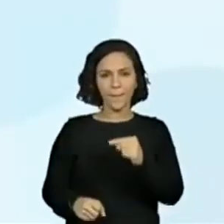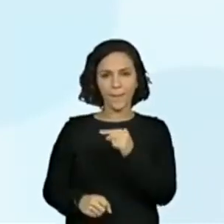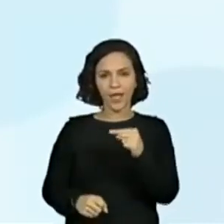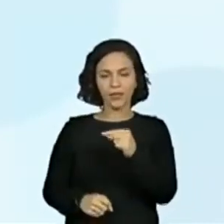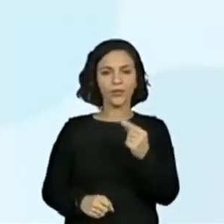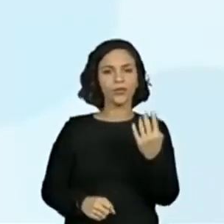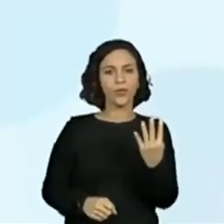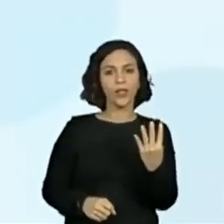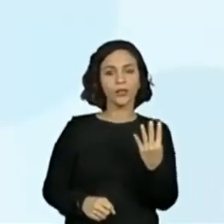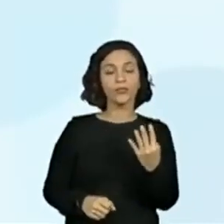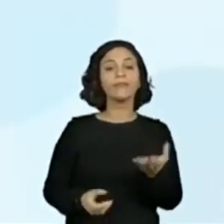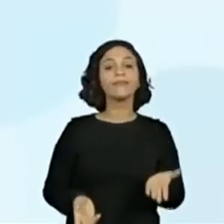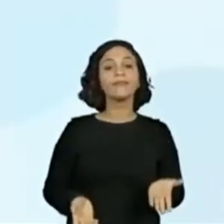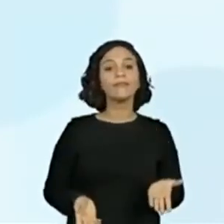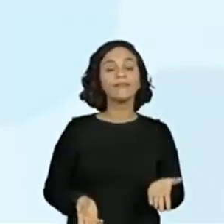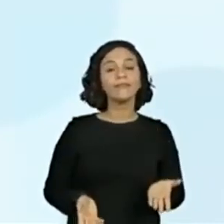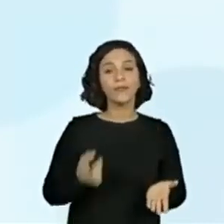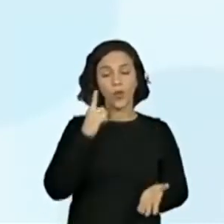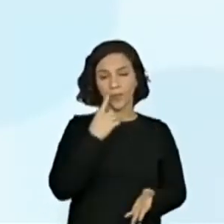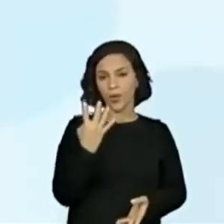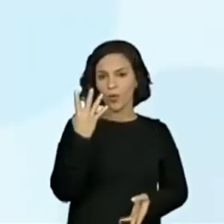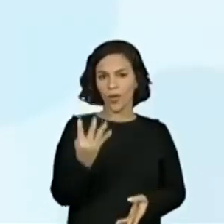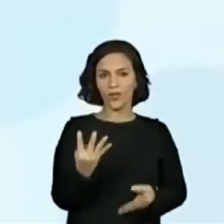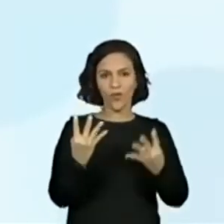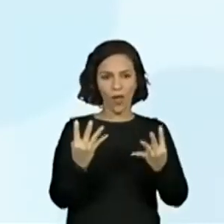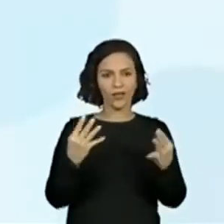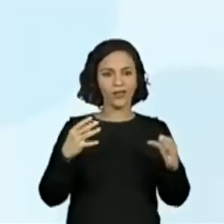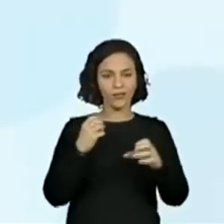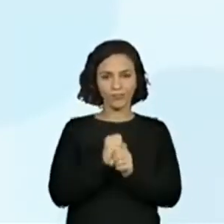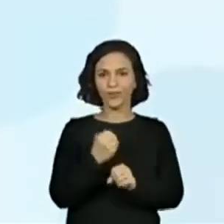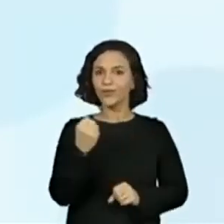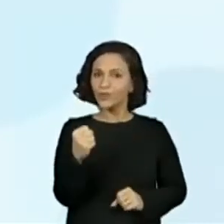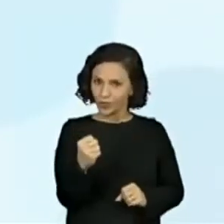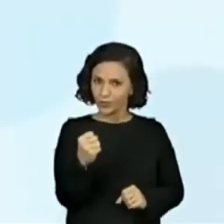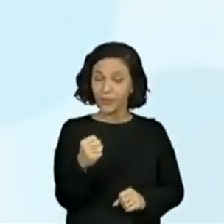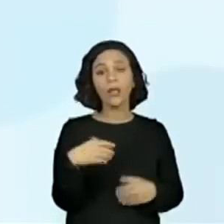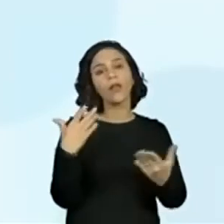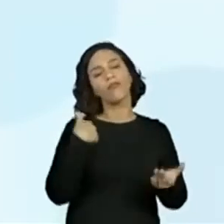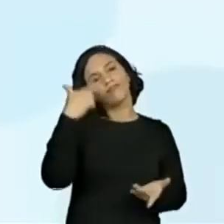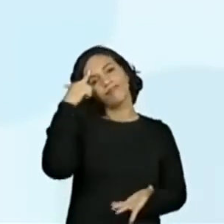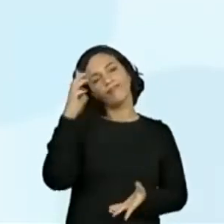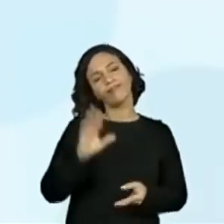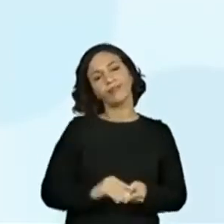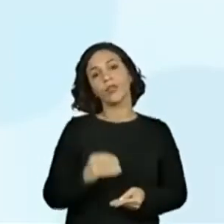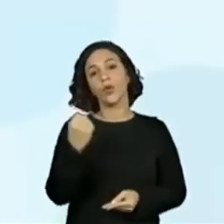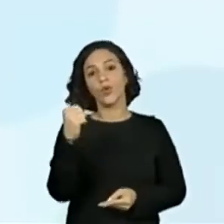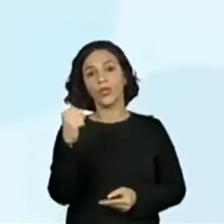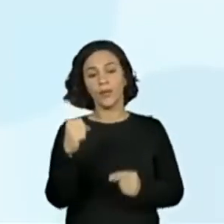fácil, porque se 4 mais 4 é 8, então 8 menos 4 é